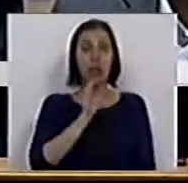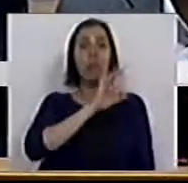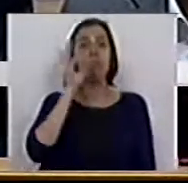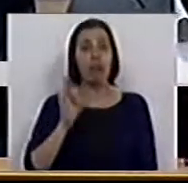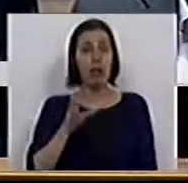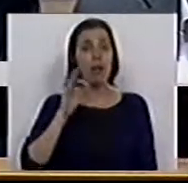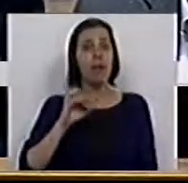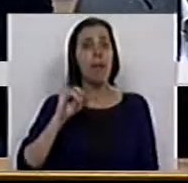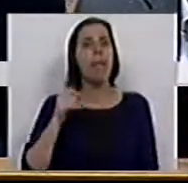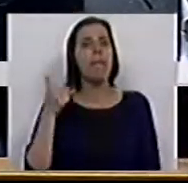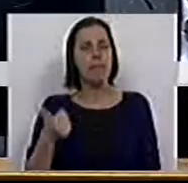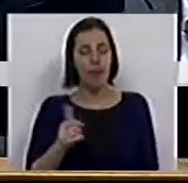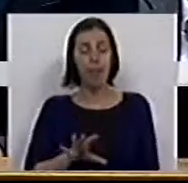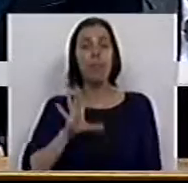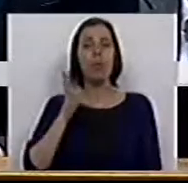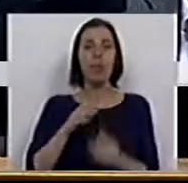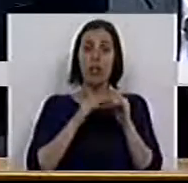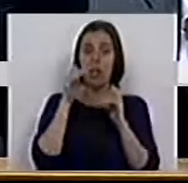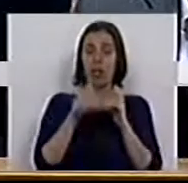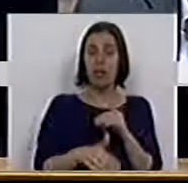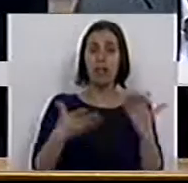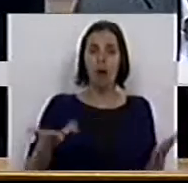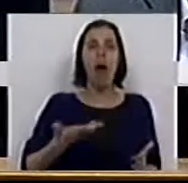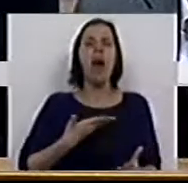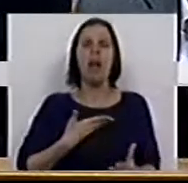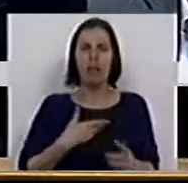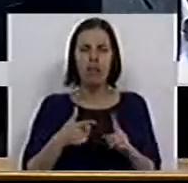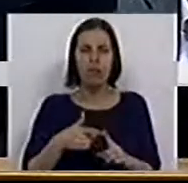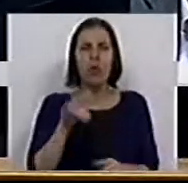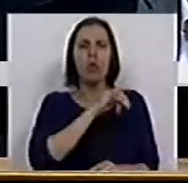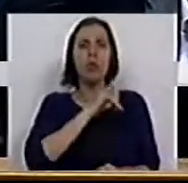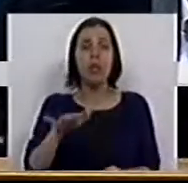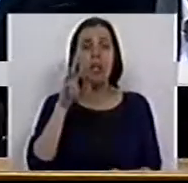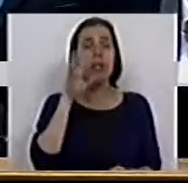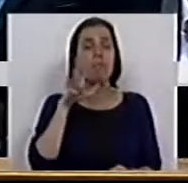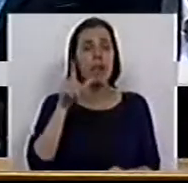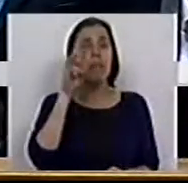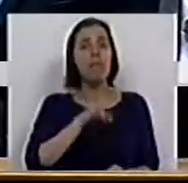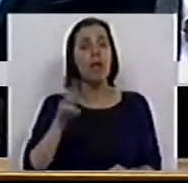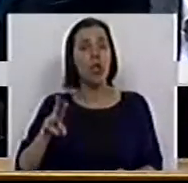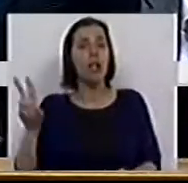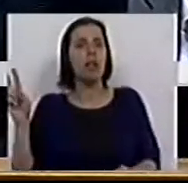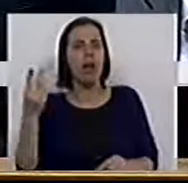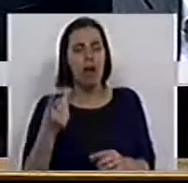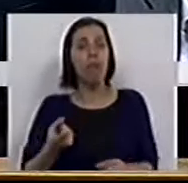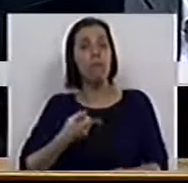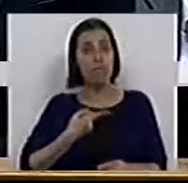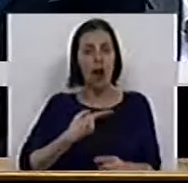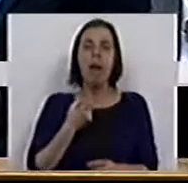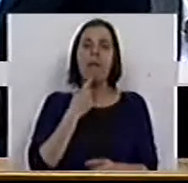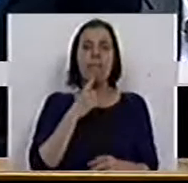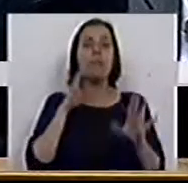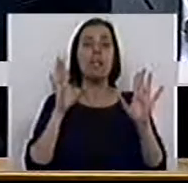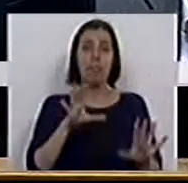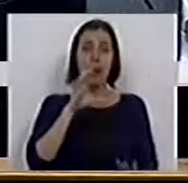130% do PIB e o país está em recessão, quando a dívida são 200 mil milhões de euros, que temos de perceber